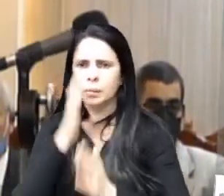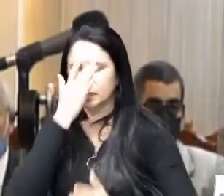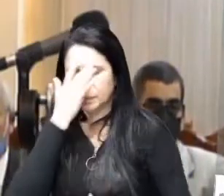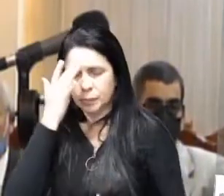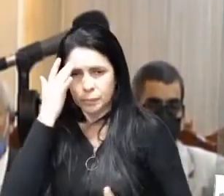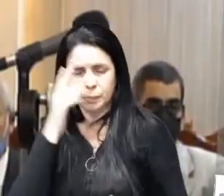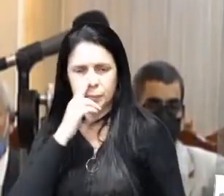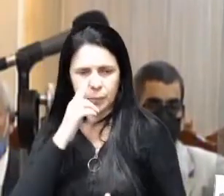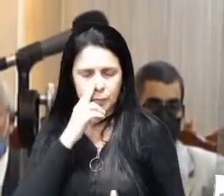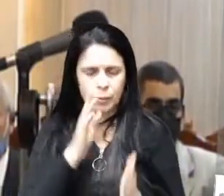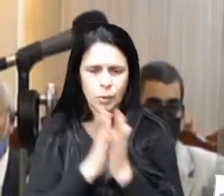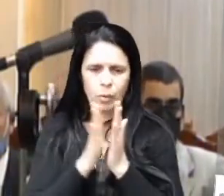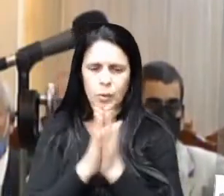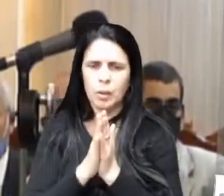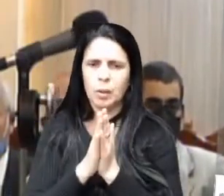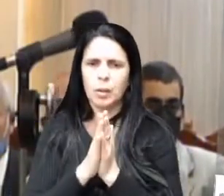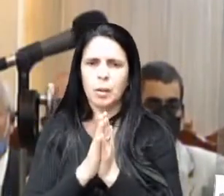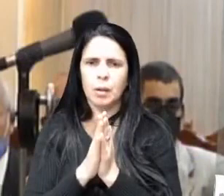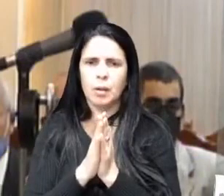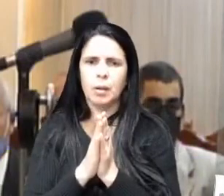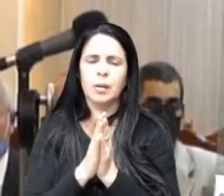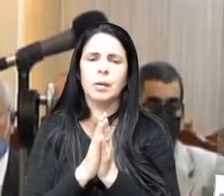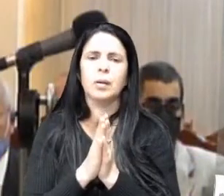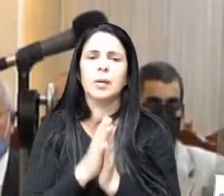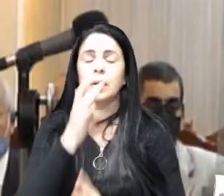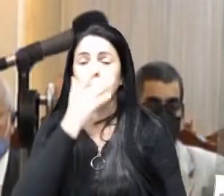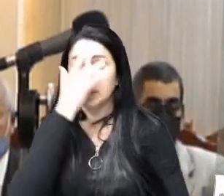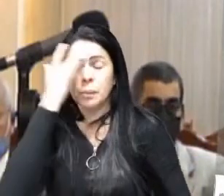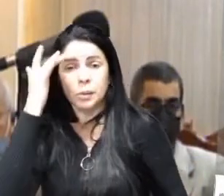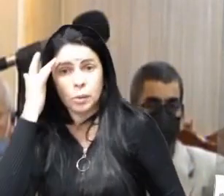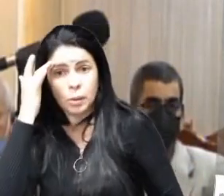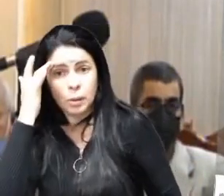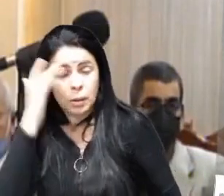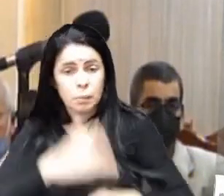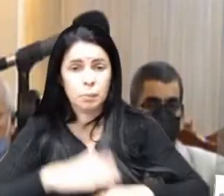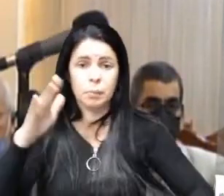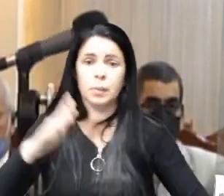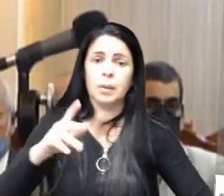pessoas que mais Pedro ensina a orar são os maridos.